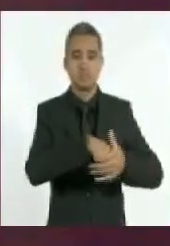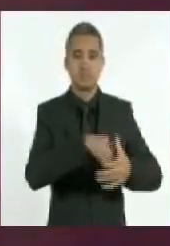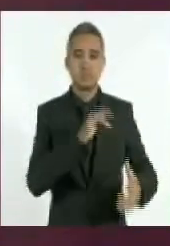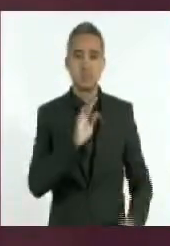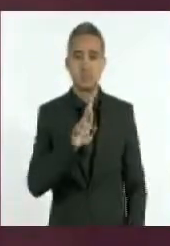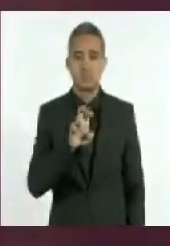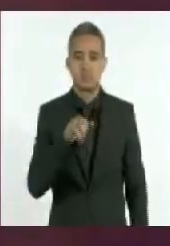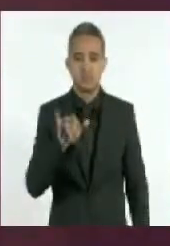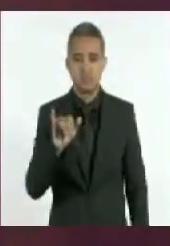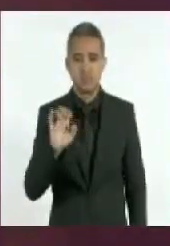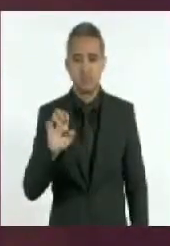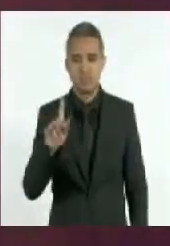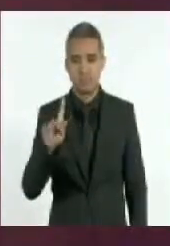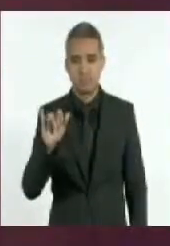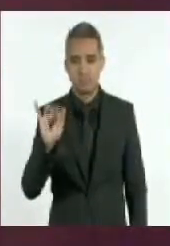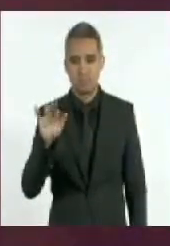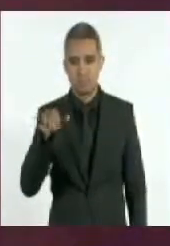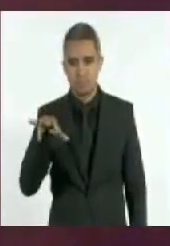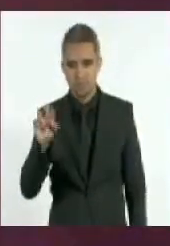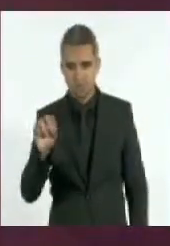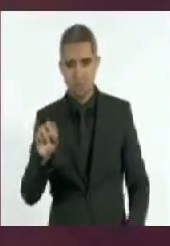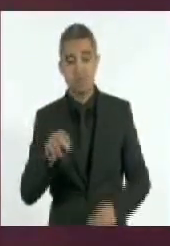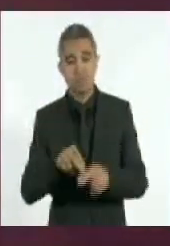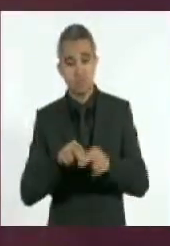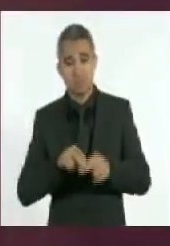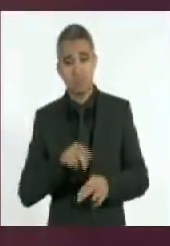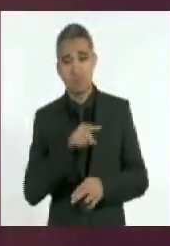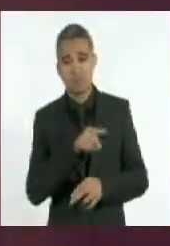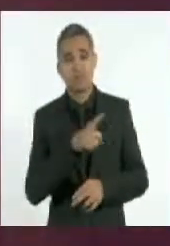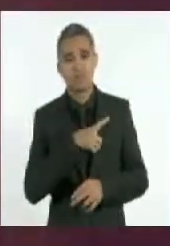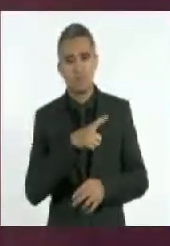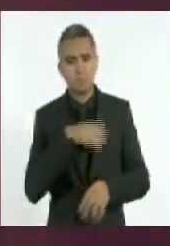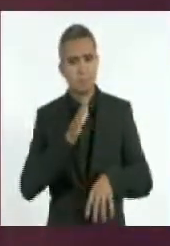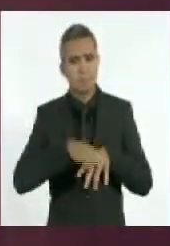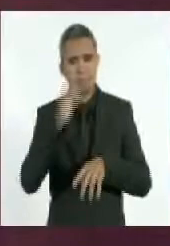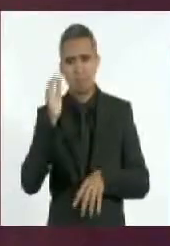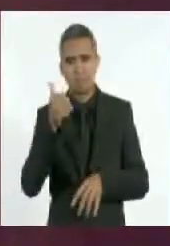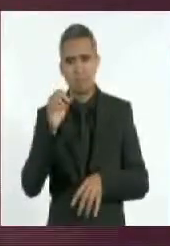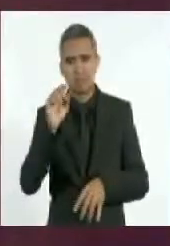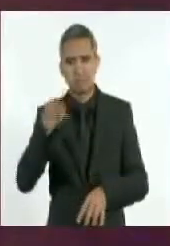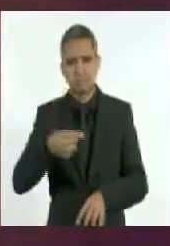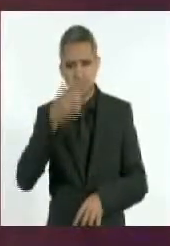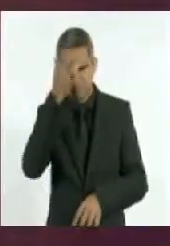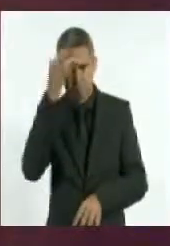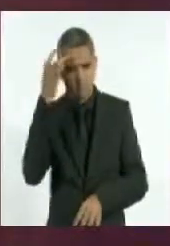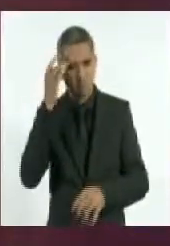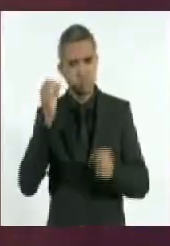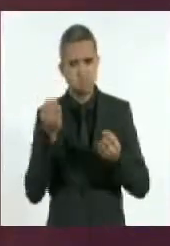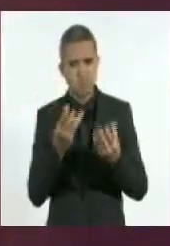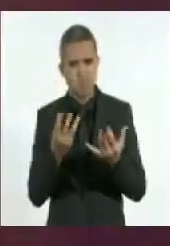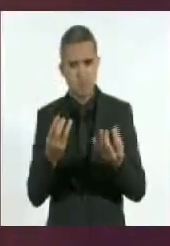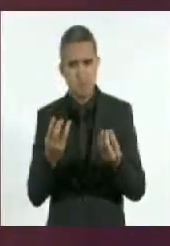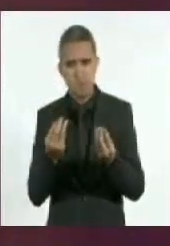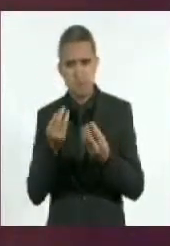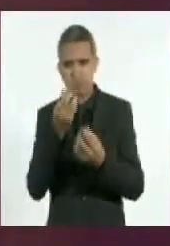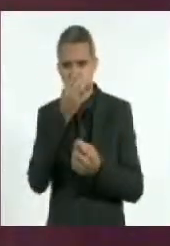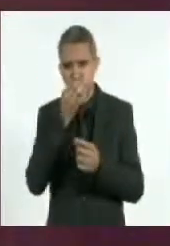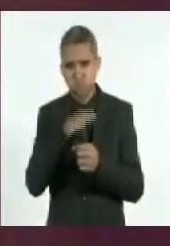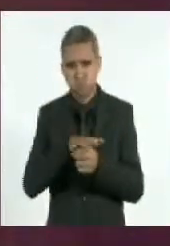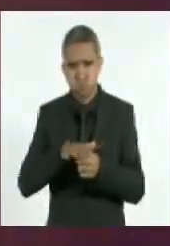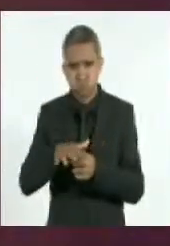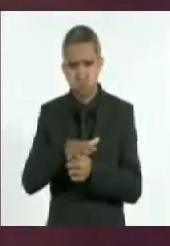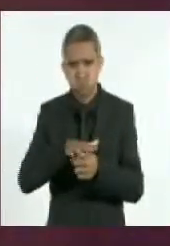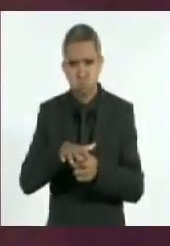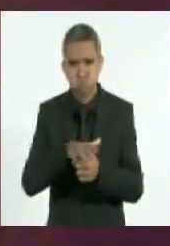pessoas. Venderam ingresso a mais ali ou então deixaram entrar sem pagar. Mas, para você ver a importância que tem o